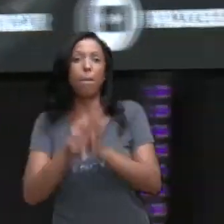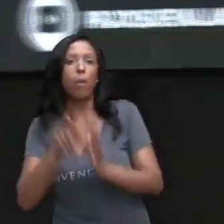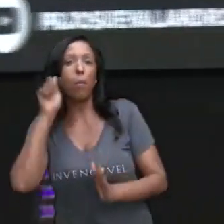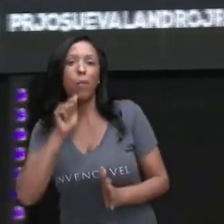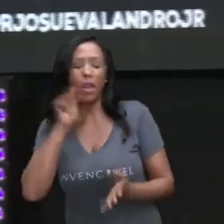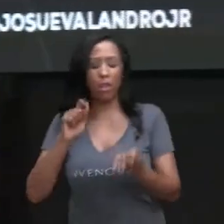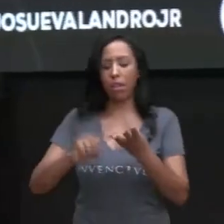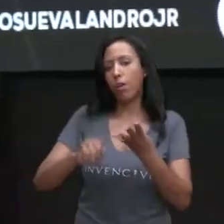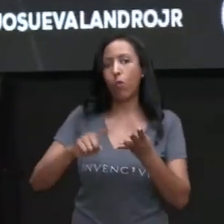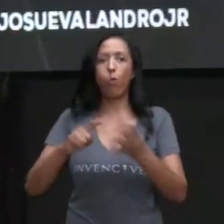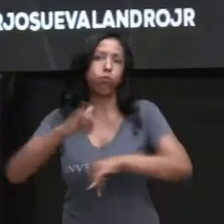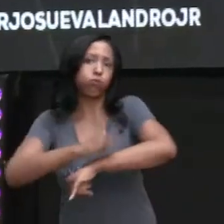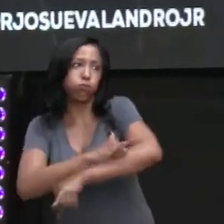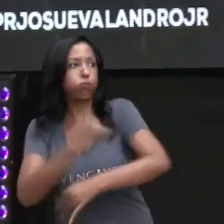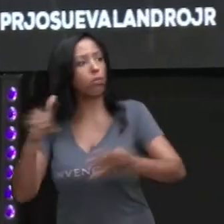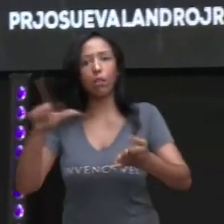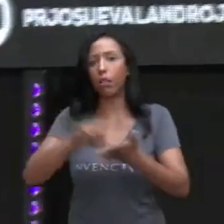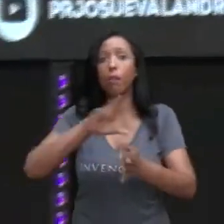e a gente não lê.